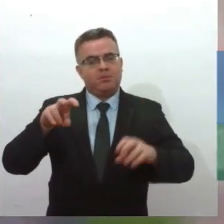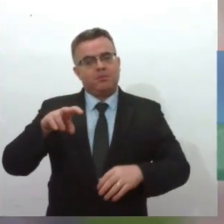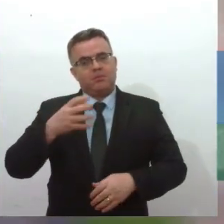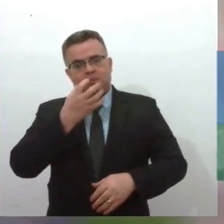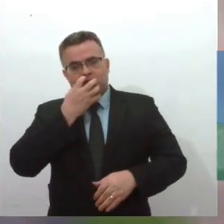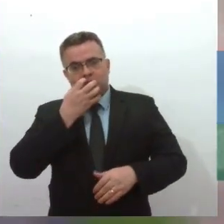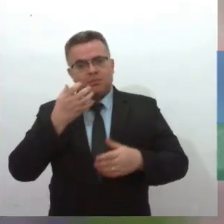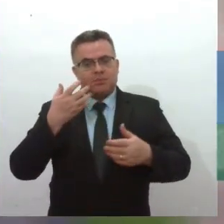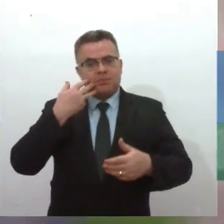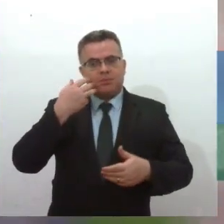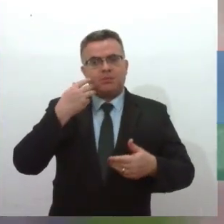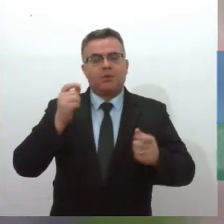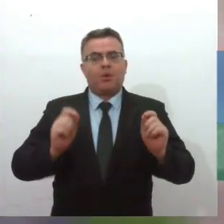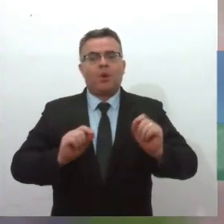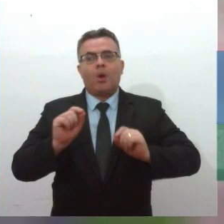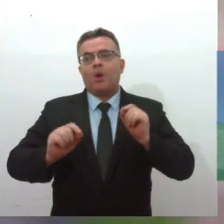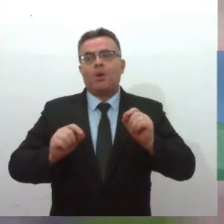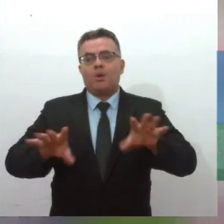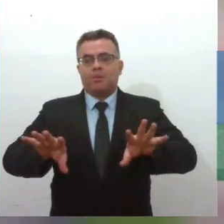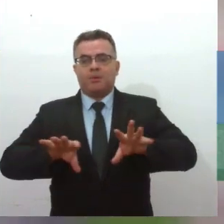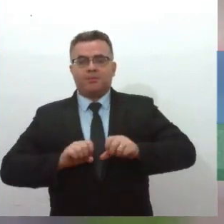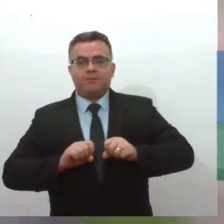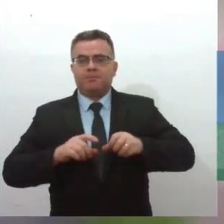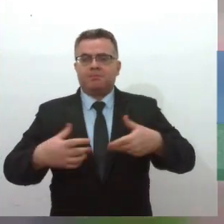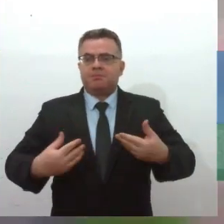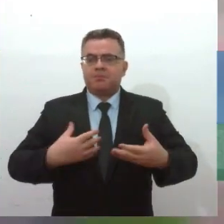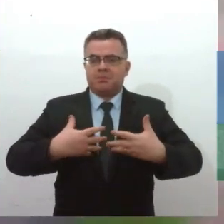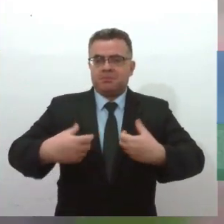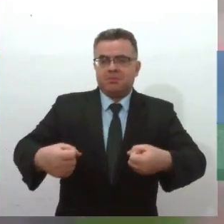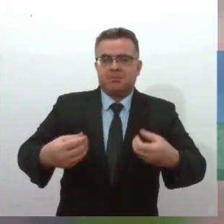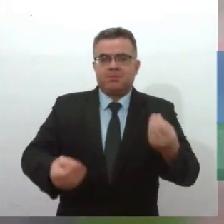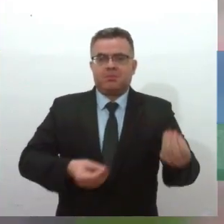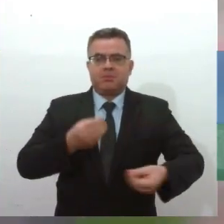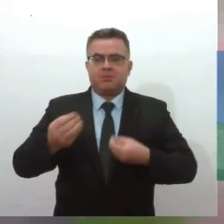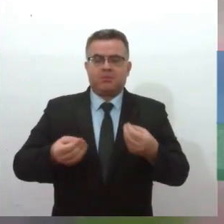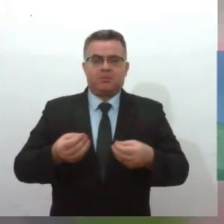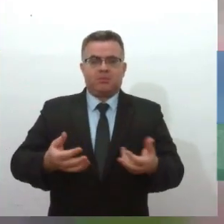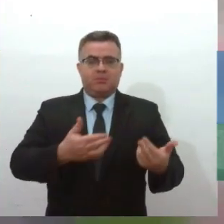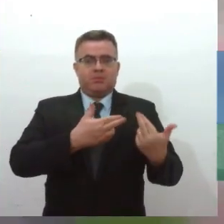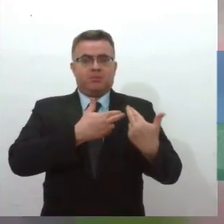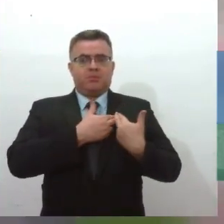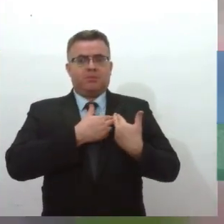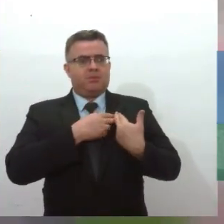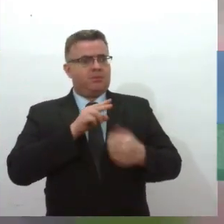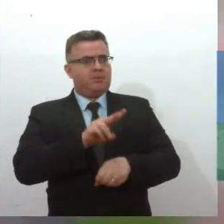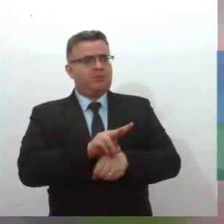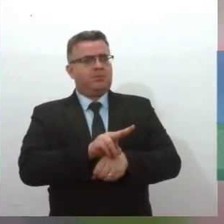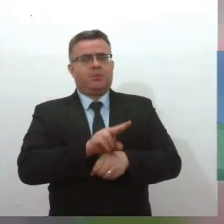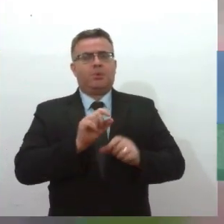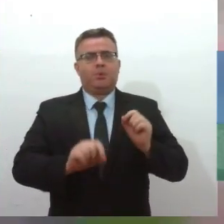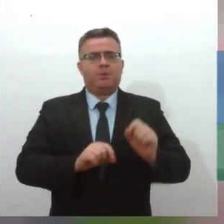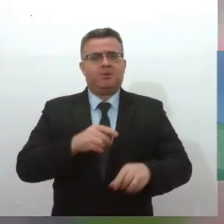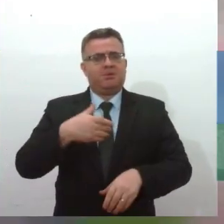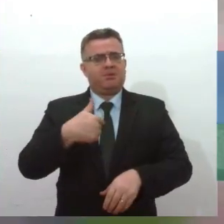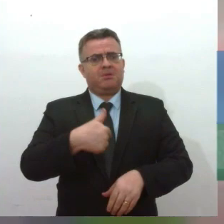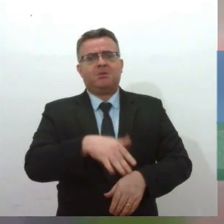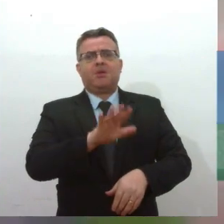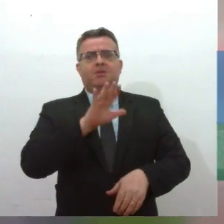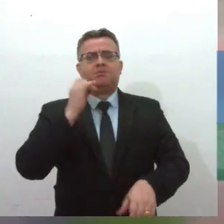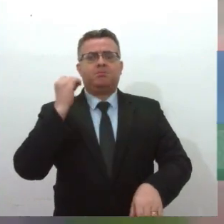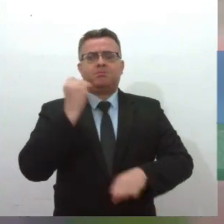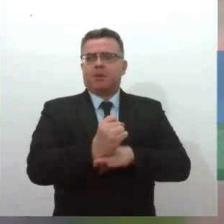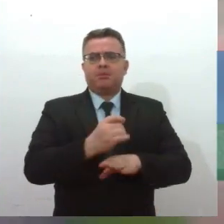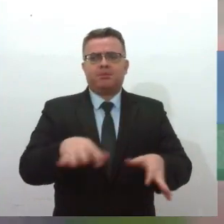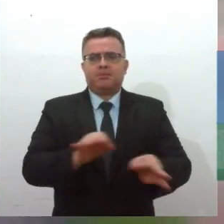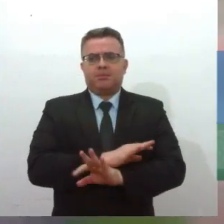Quem transmite realmente de como tratar né então os os tutores assustados deixavam o animal ir para serem mortos